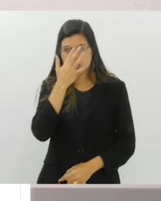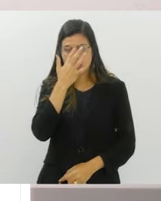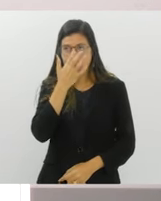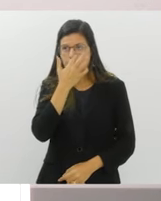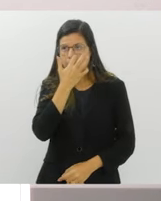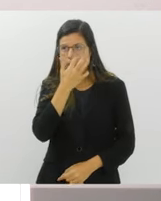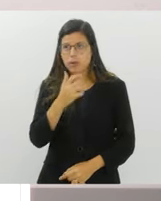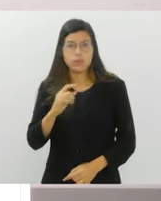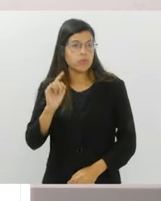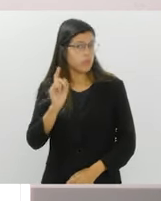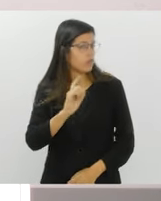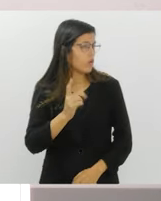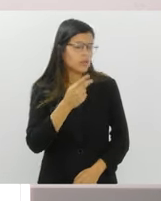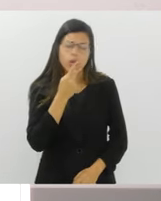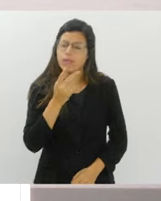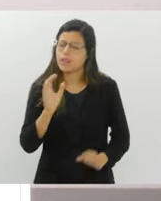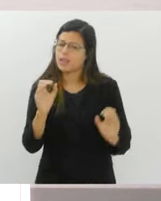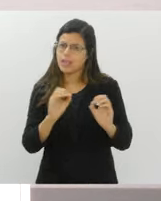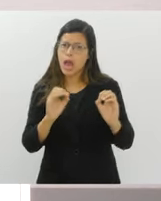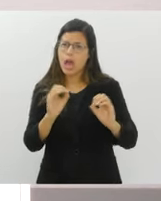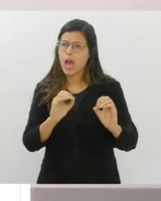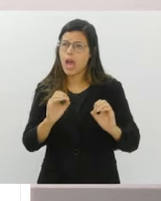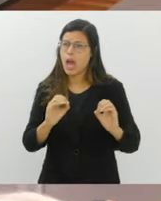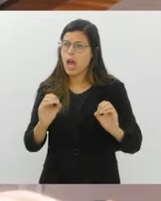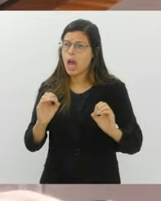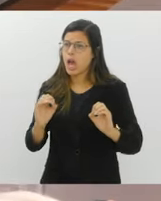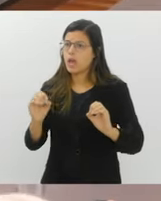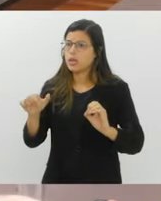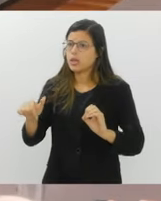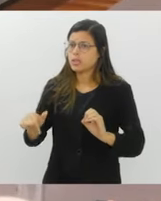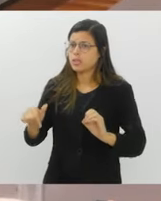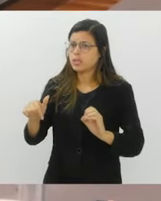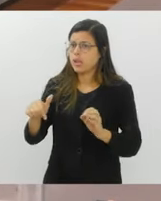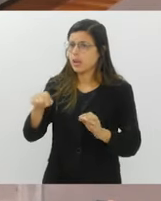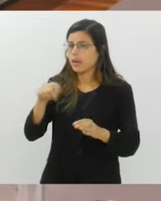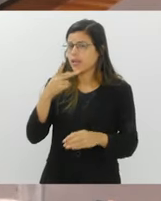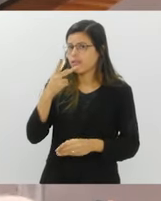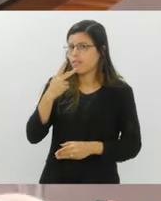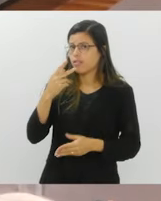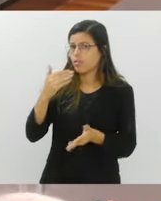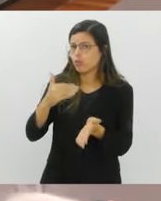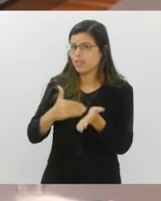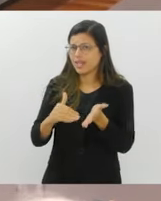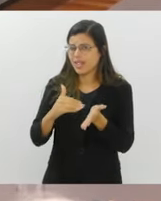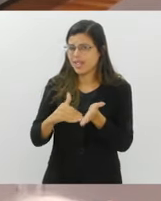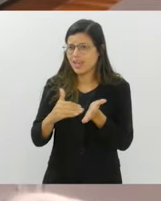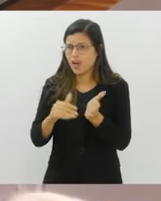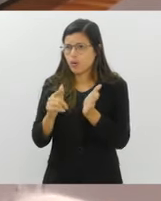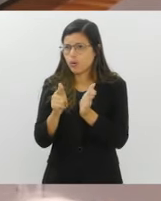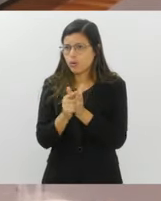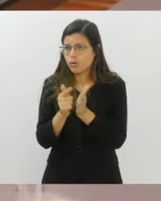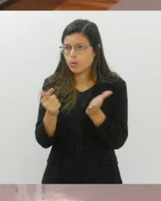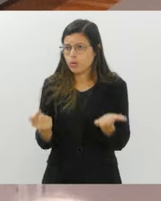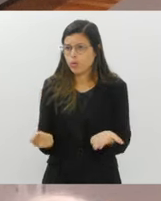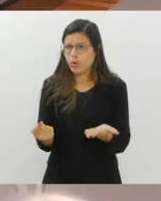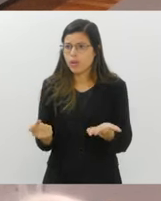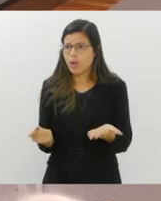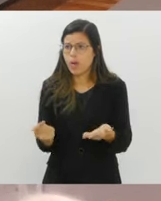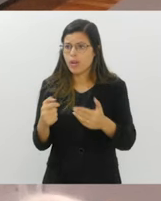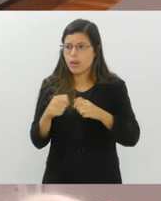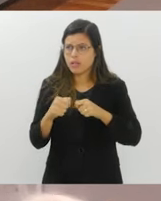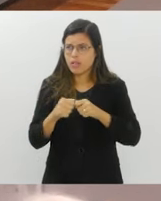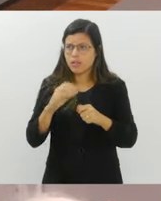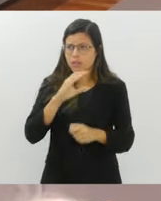Mas nós não estamos mencionando nada. Quem está mencionando é o secretário na matéria jornalística. A gente está fazendo a CPI por causa